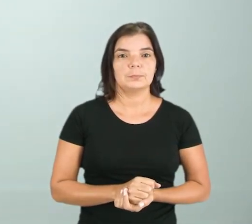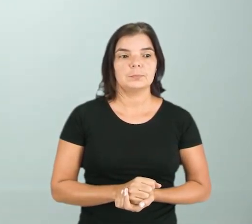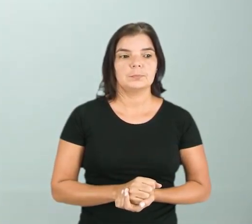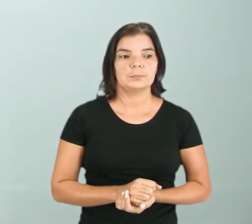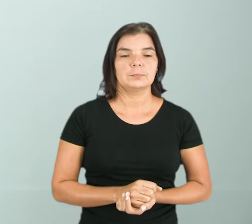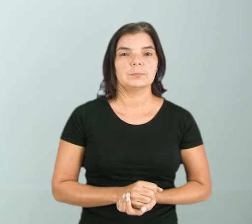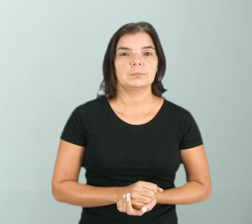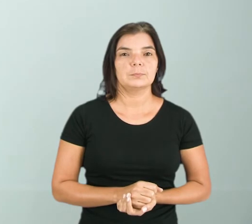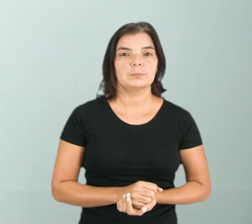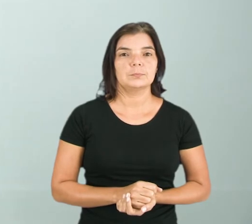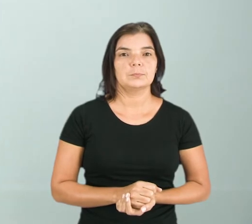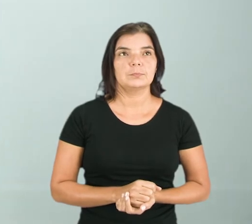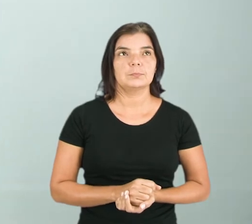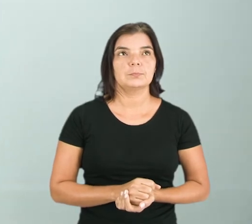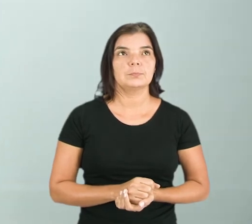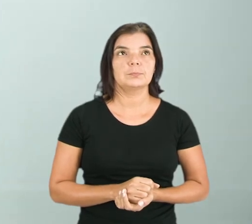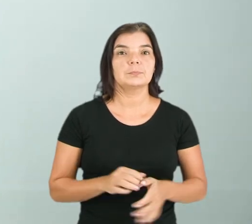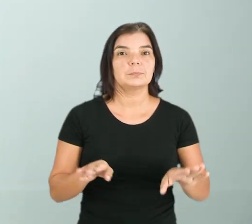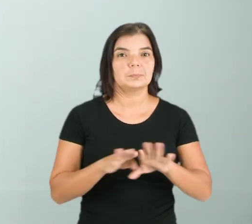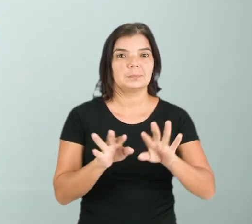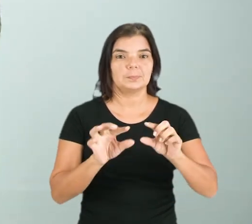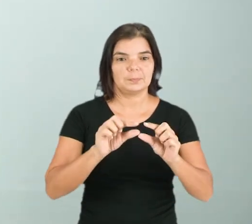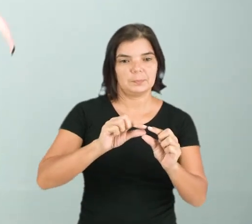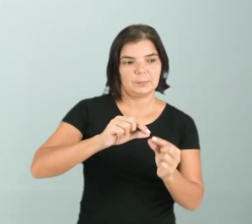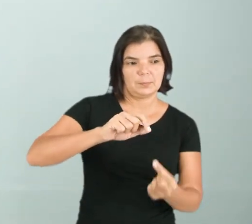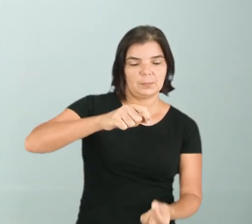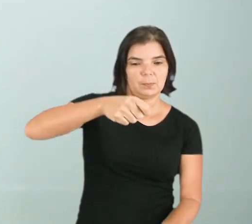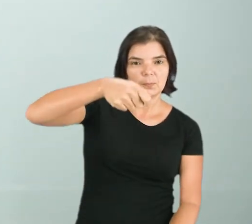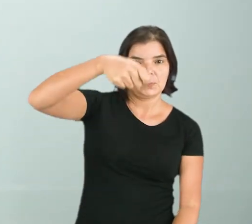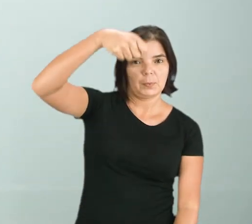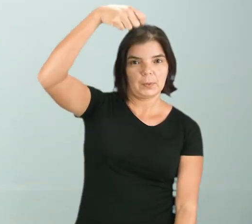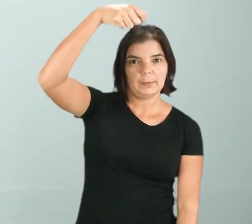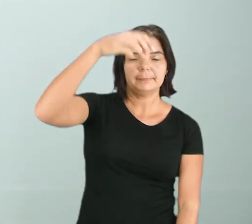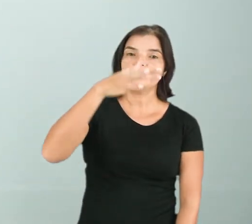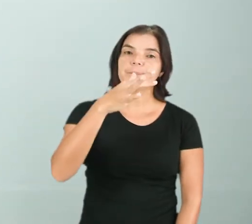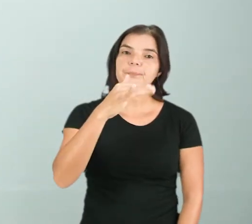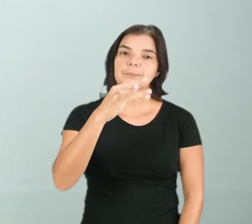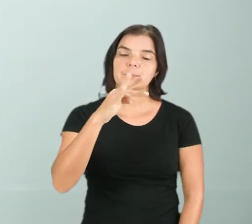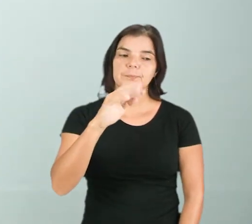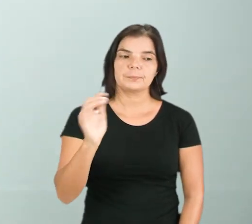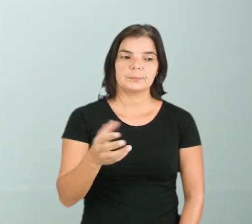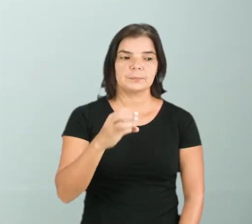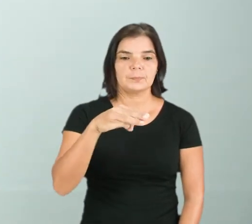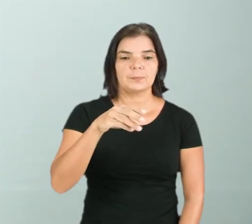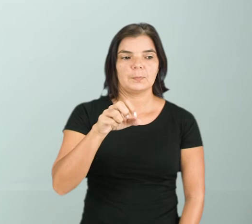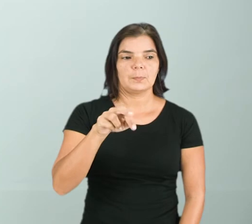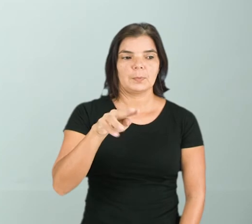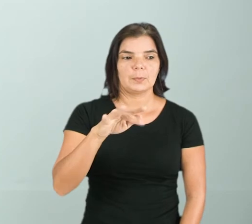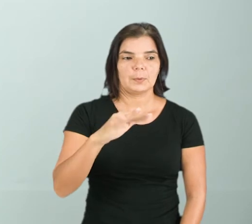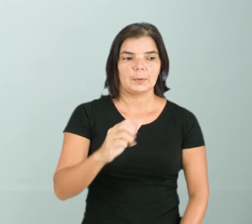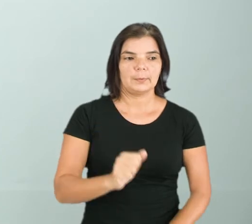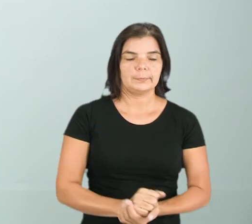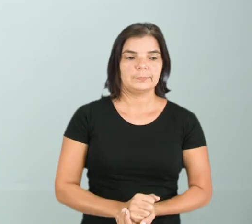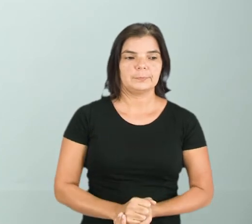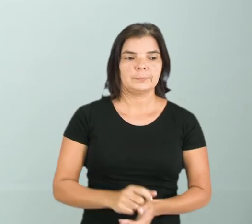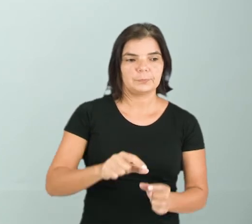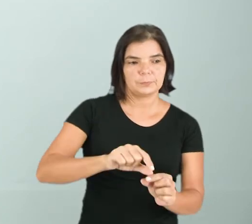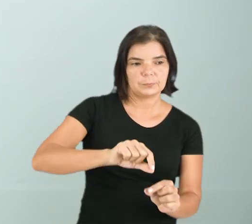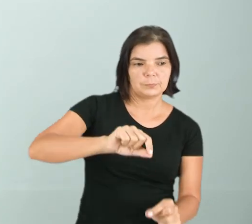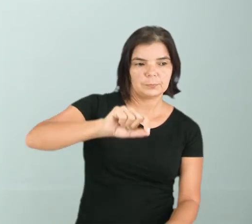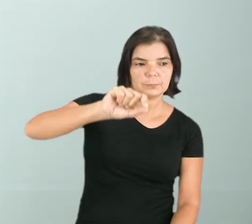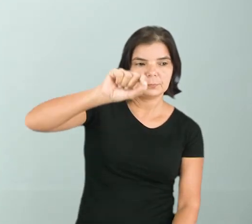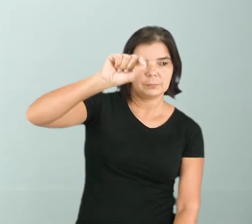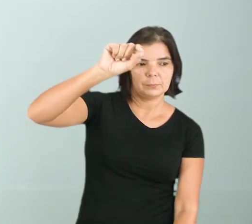aqui, ó, a fita métrica. Ó, a fita métrica, que é muito usada,